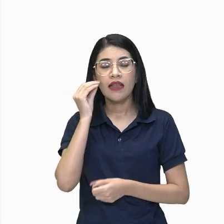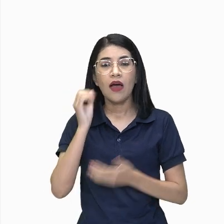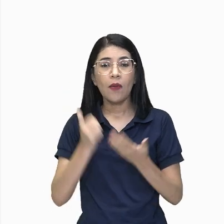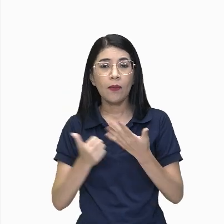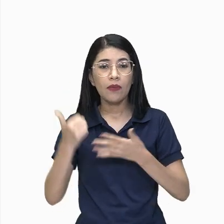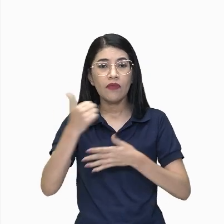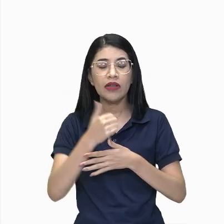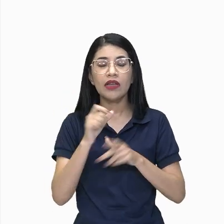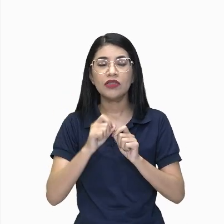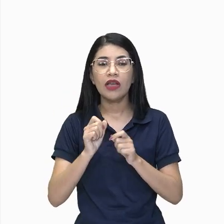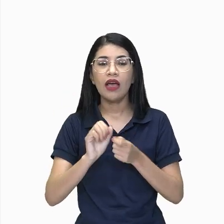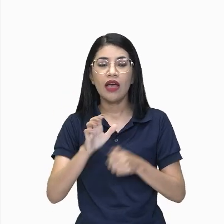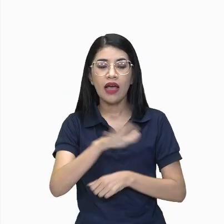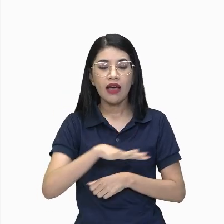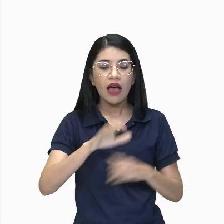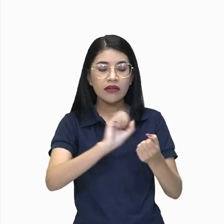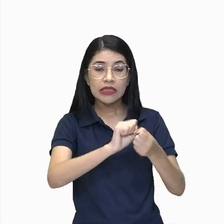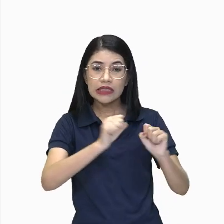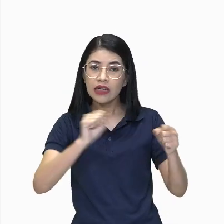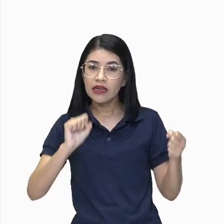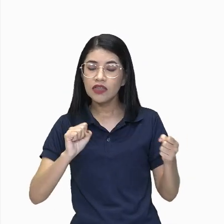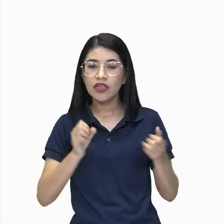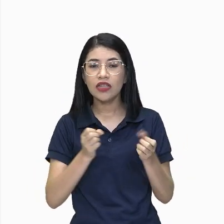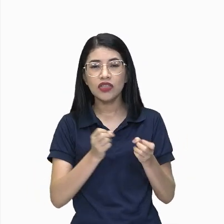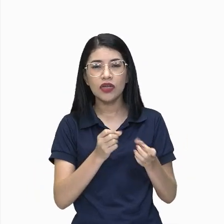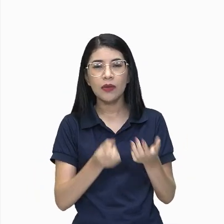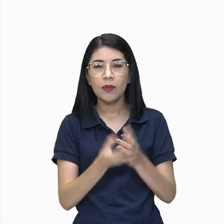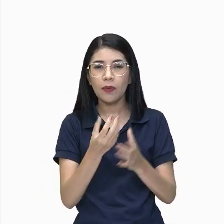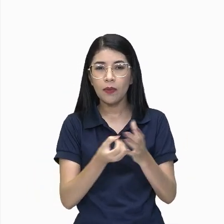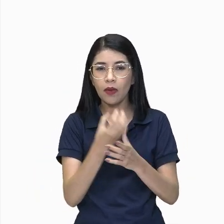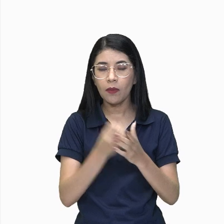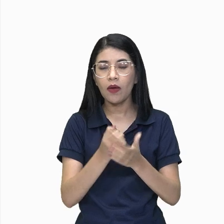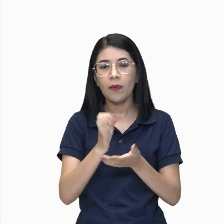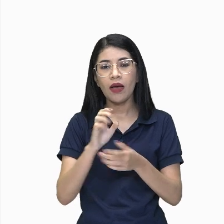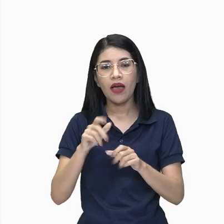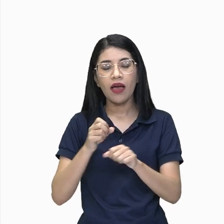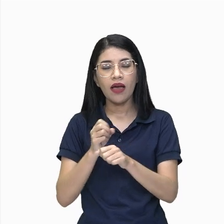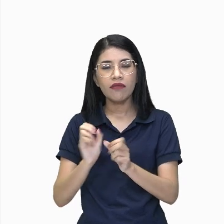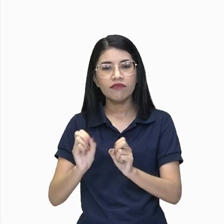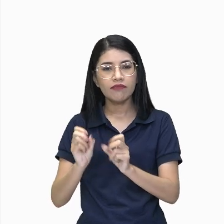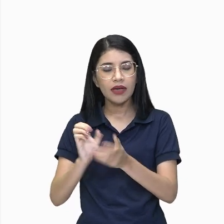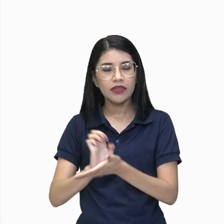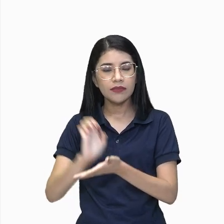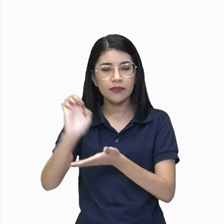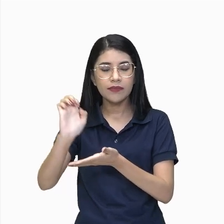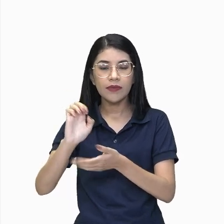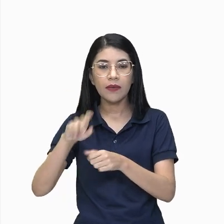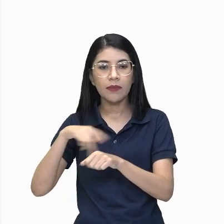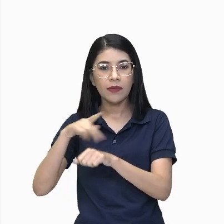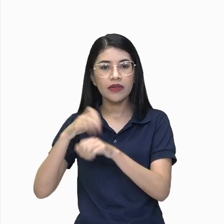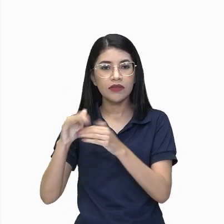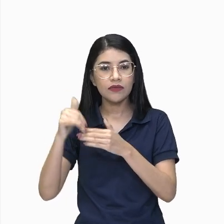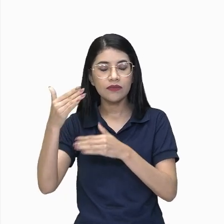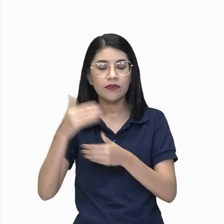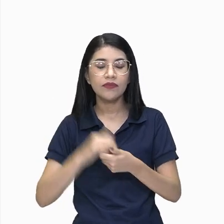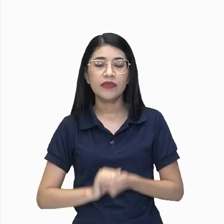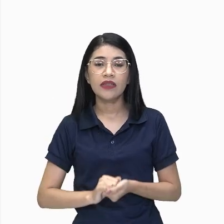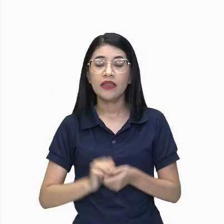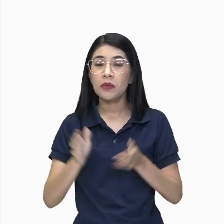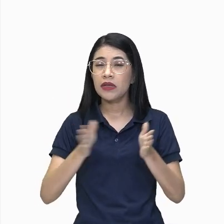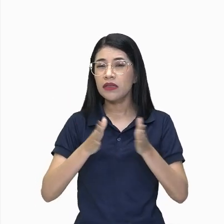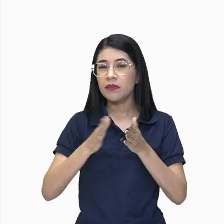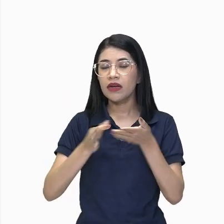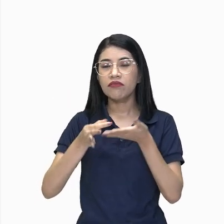grandes latifúndios que produziam para a exportação. A gente vai ver também que nesse momento o café começa a